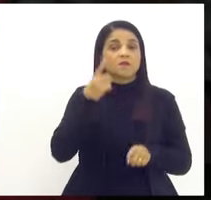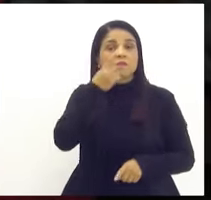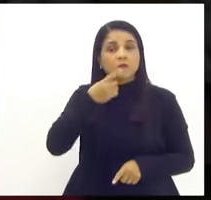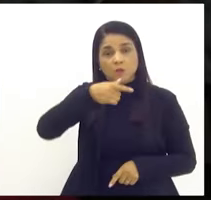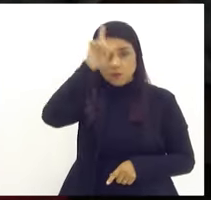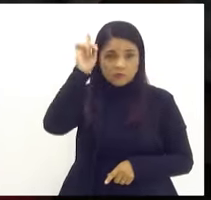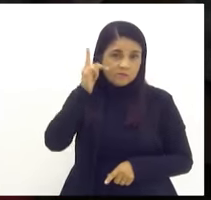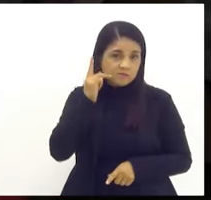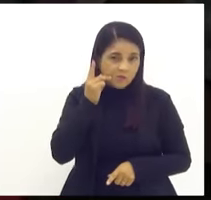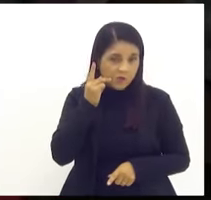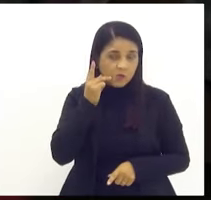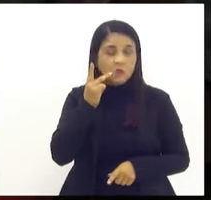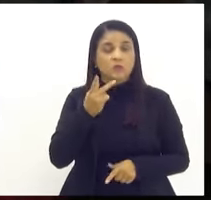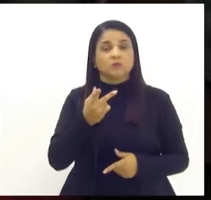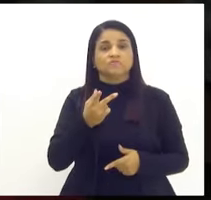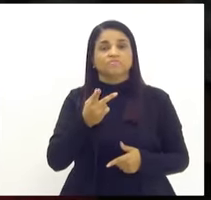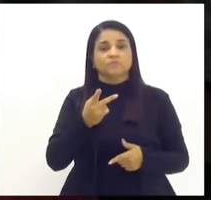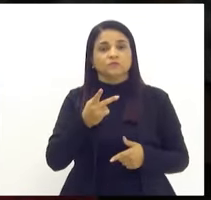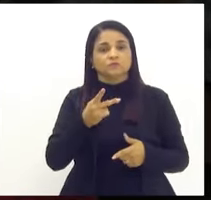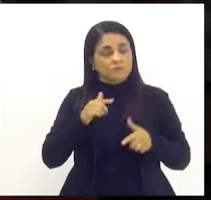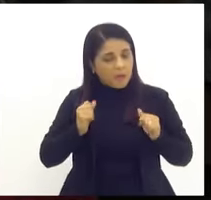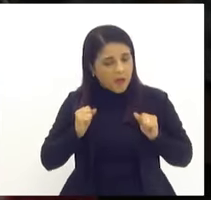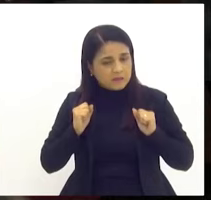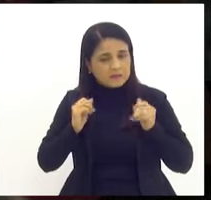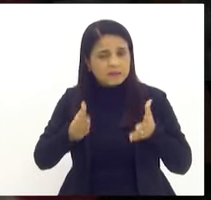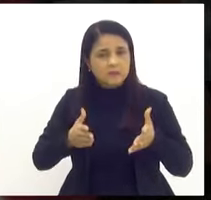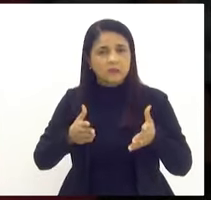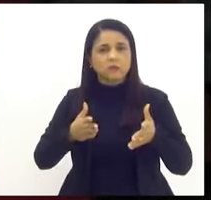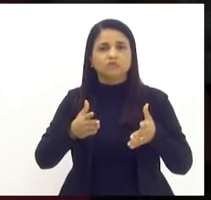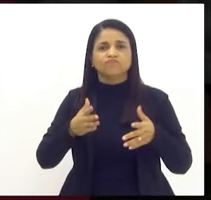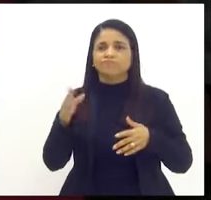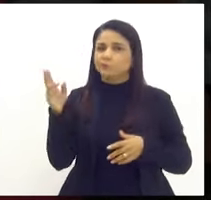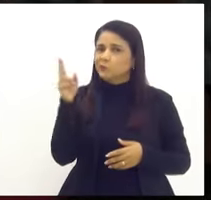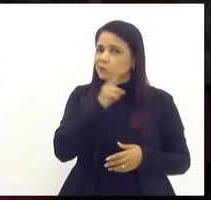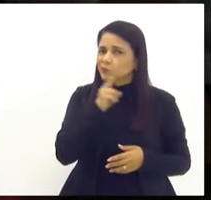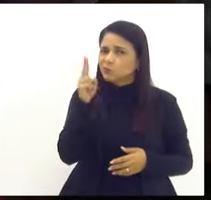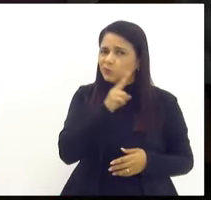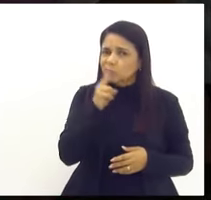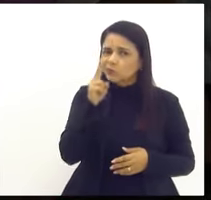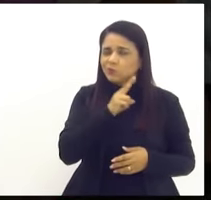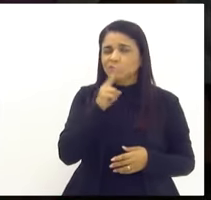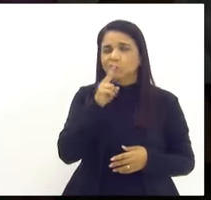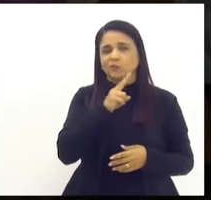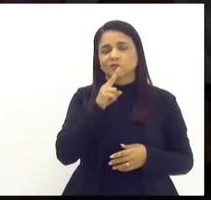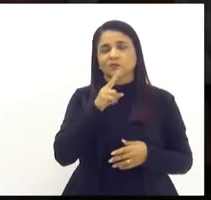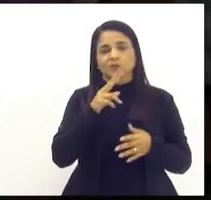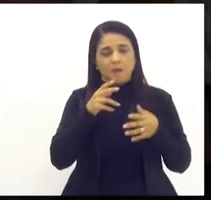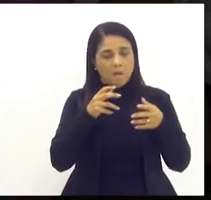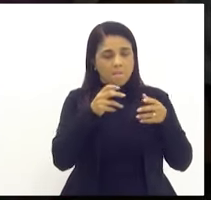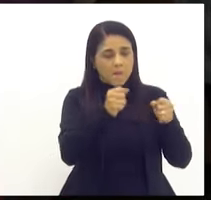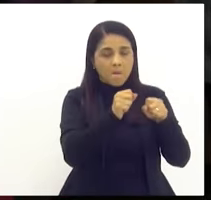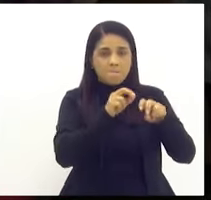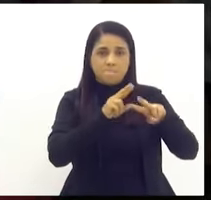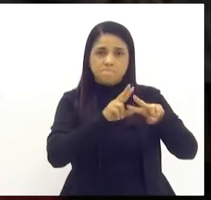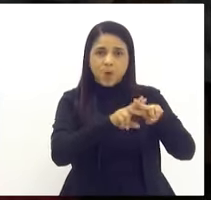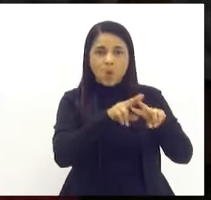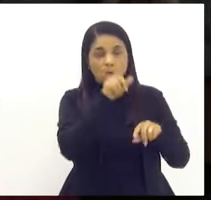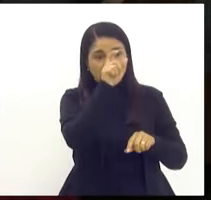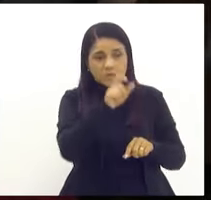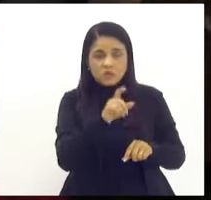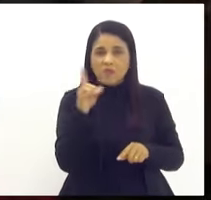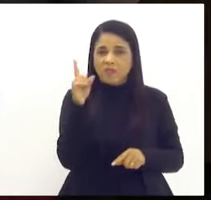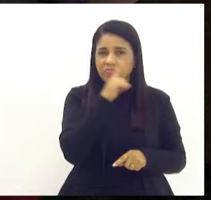sentido diante de uma ação de uma situação tão urgente que é apreensão de pessoas de maneira